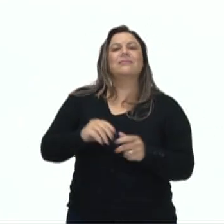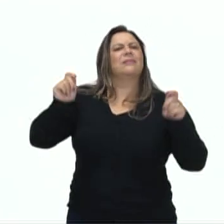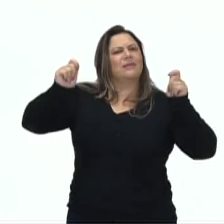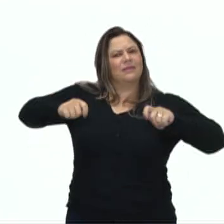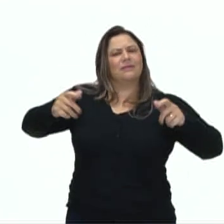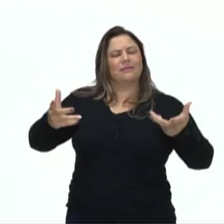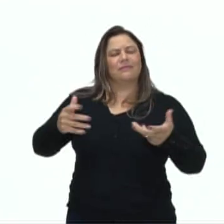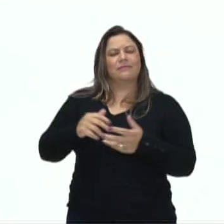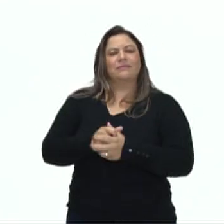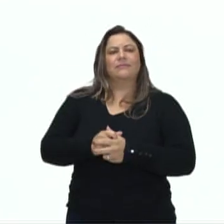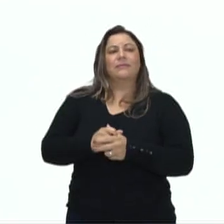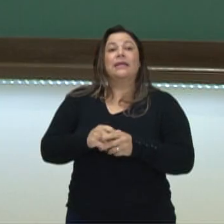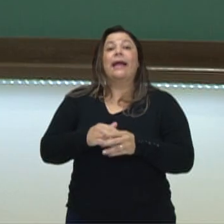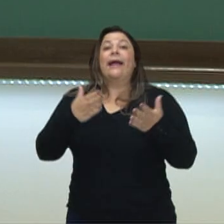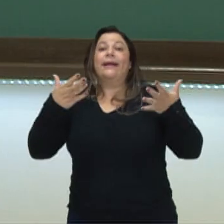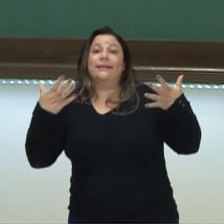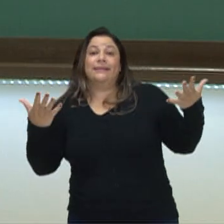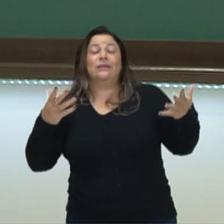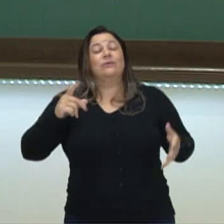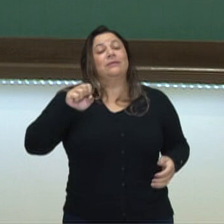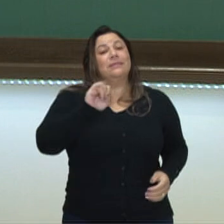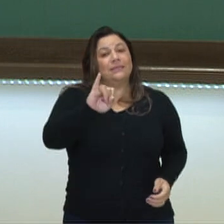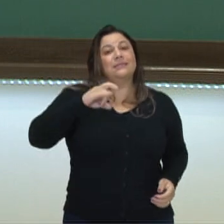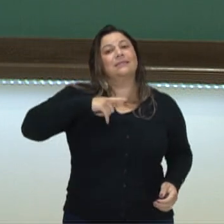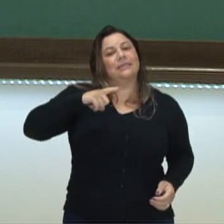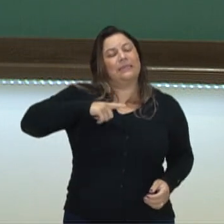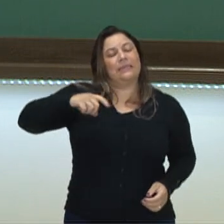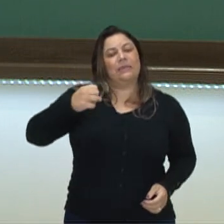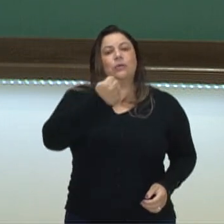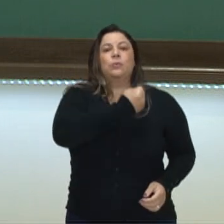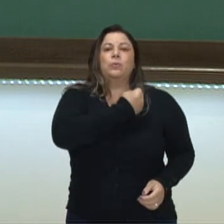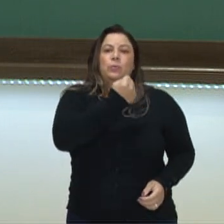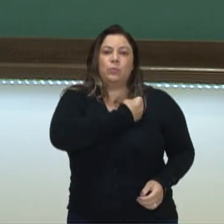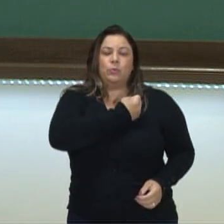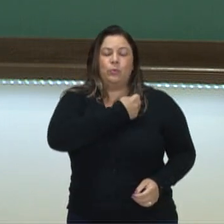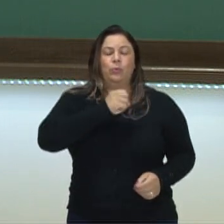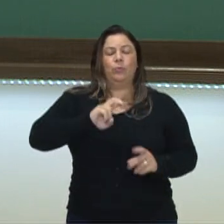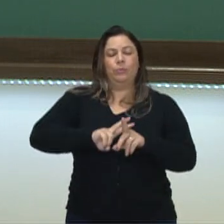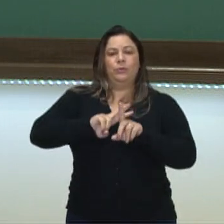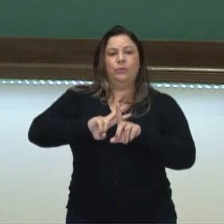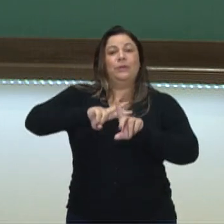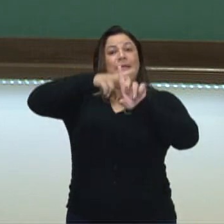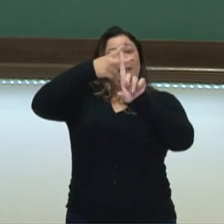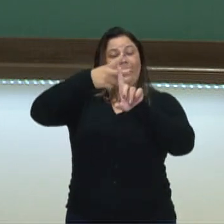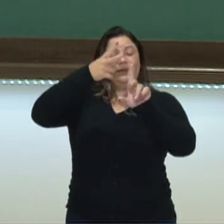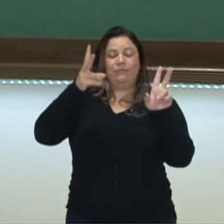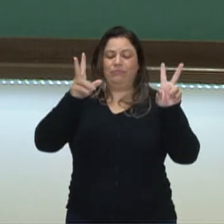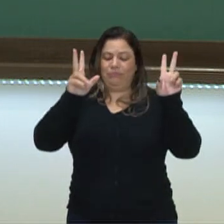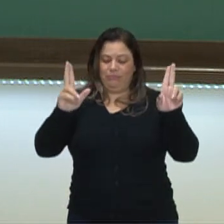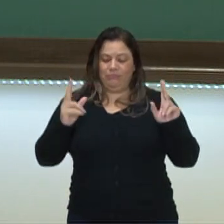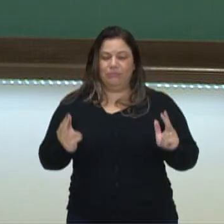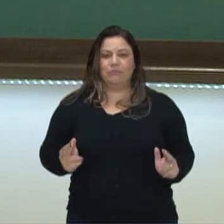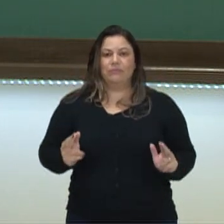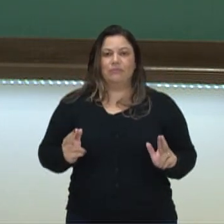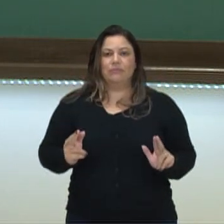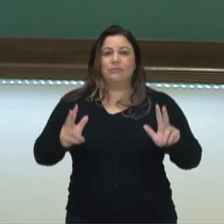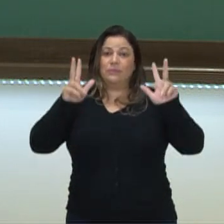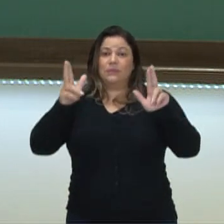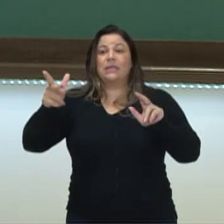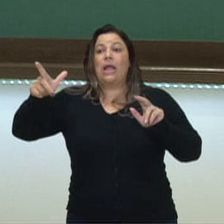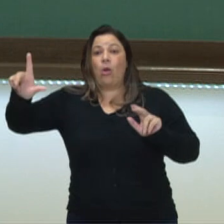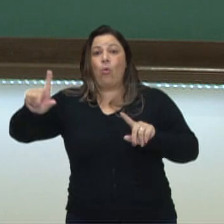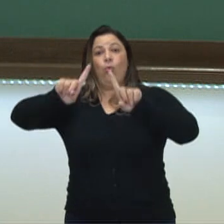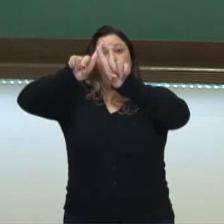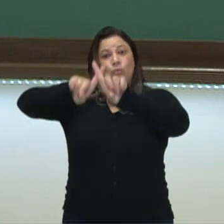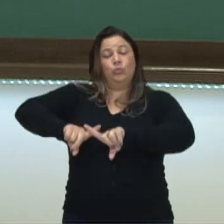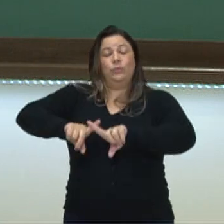quadrados perfeitos. Então, se existe um número que é quadrado de um outro número, ou seja, um número que é outro vezes